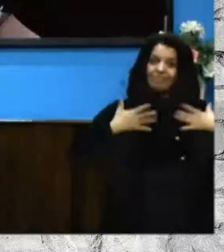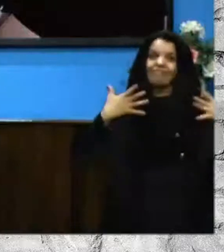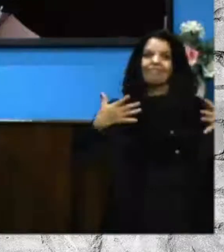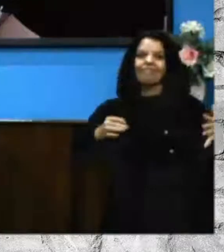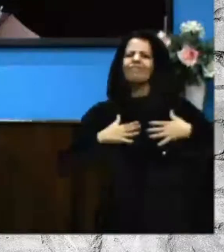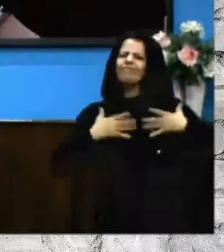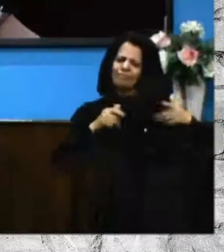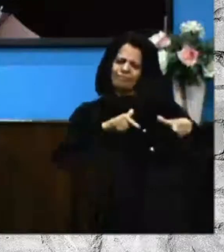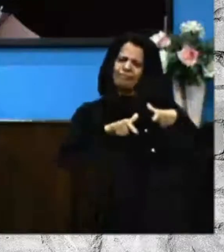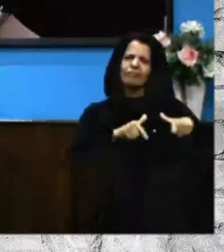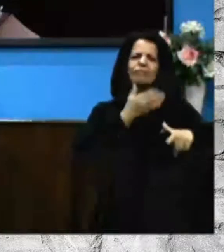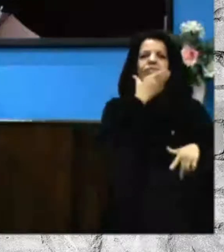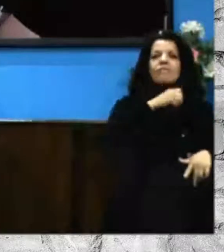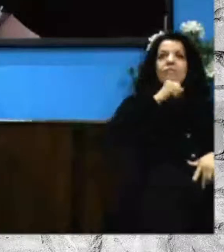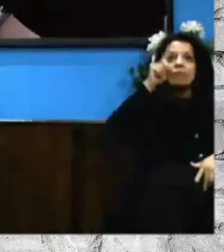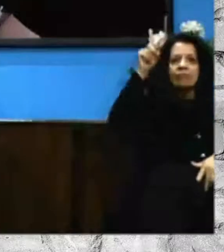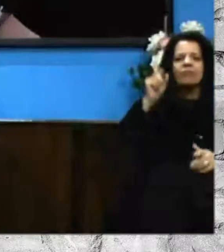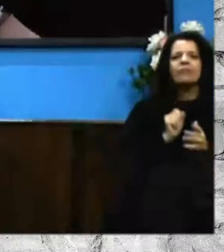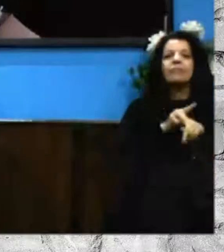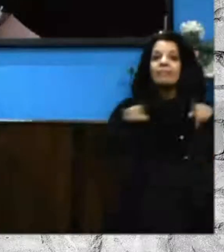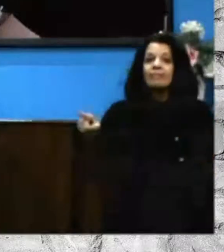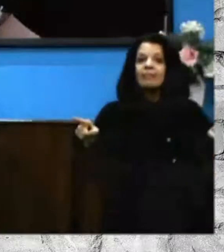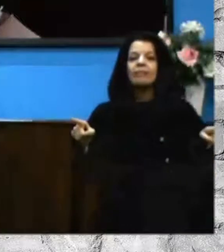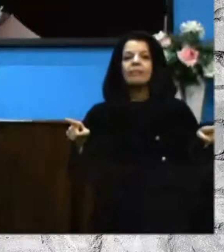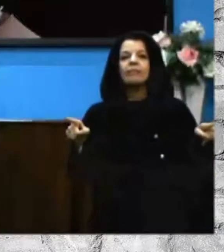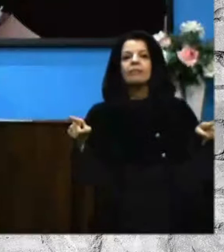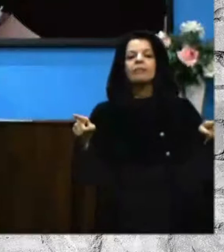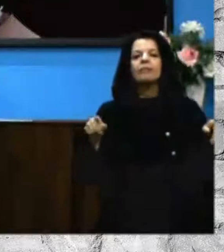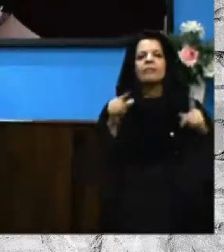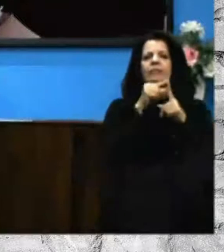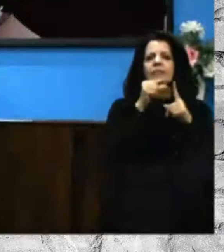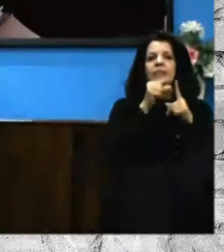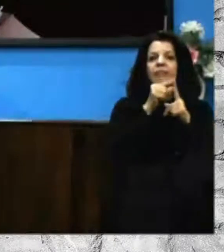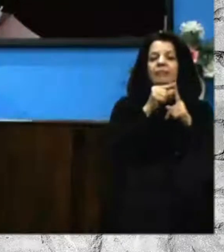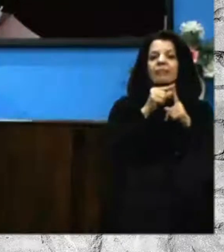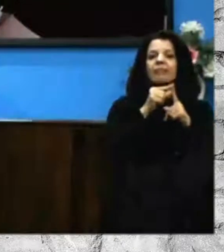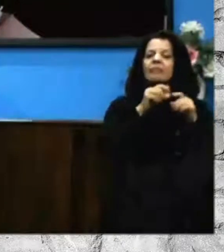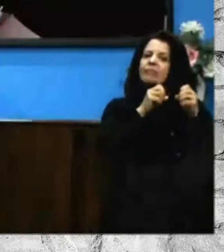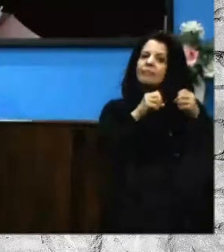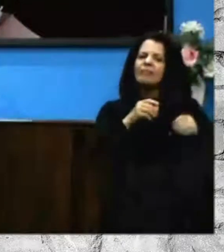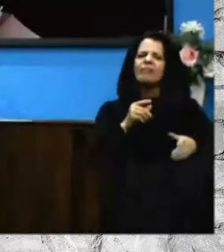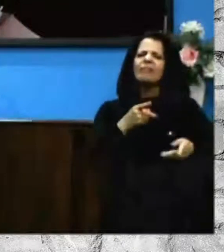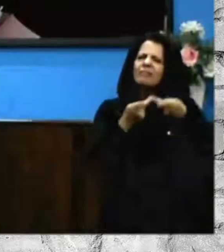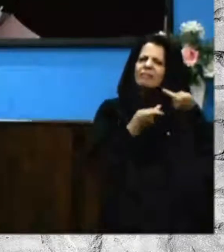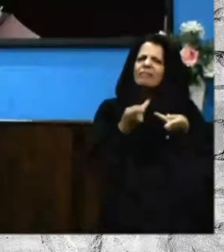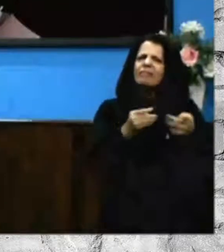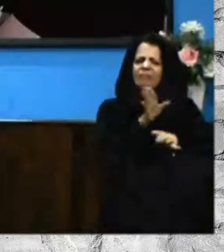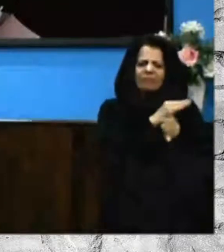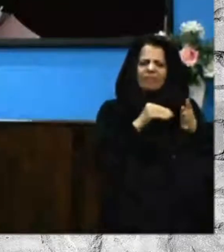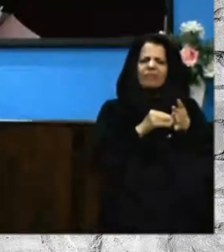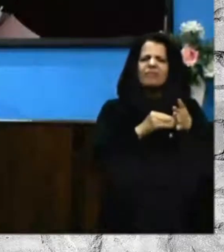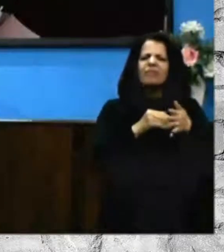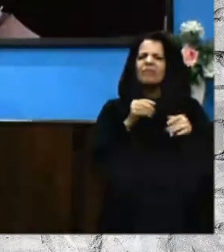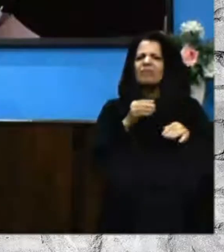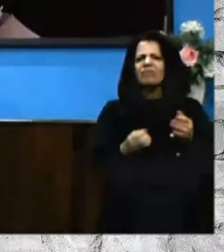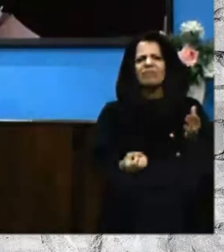o trabalho do Pai. No entanto, diz a Escritura que logo após cumprir esses